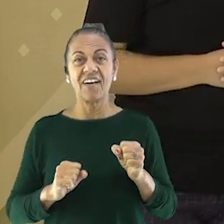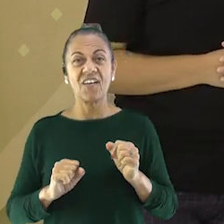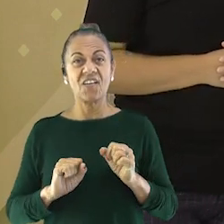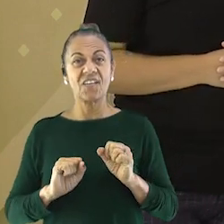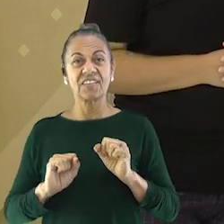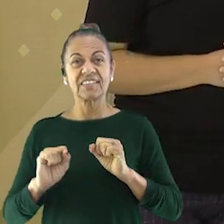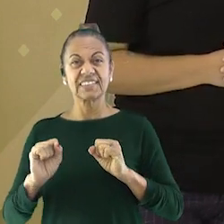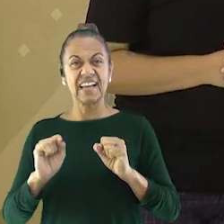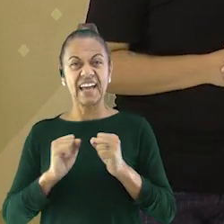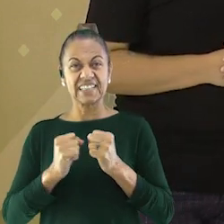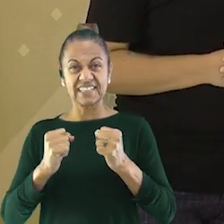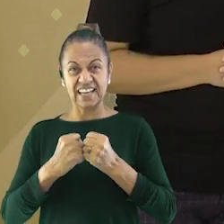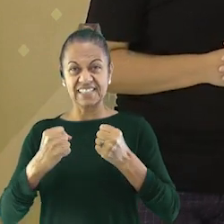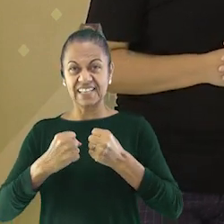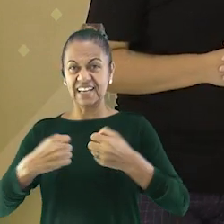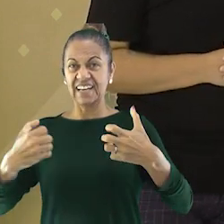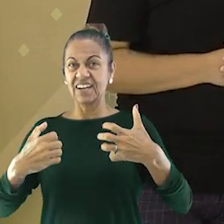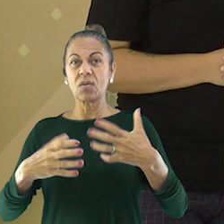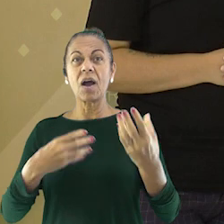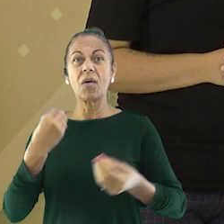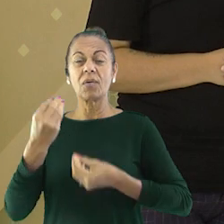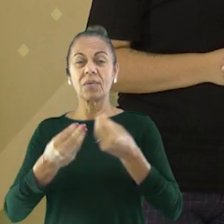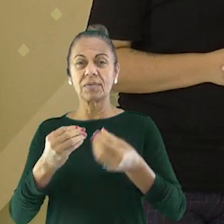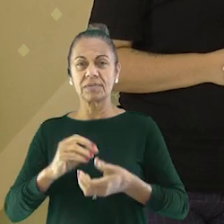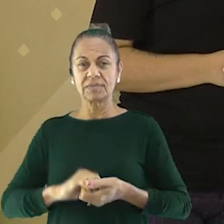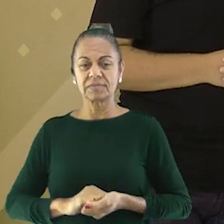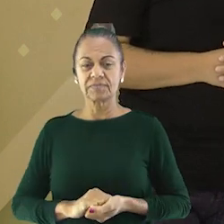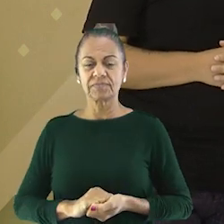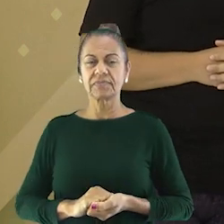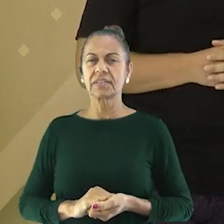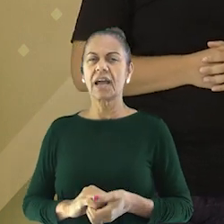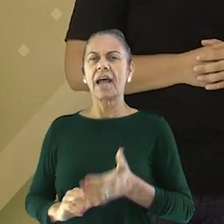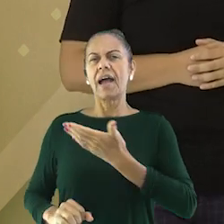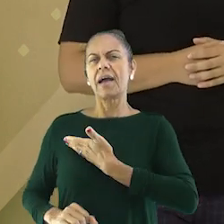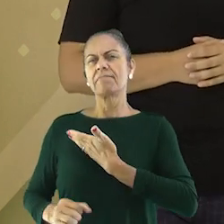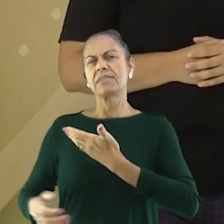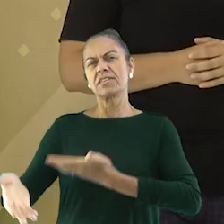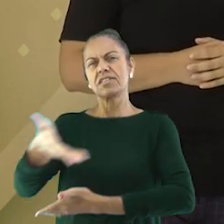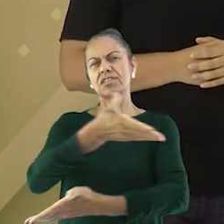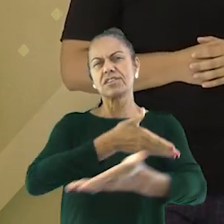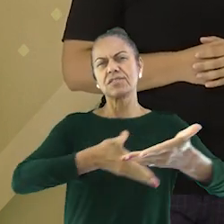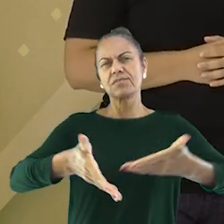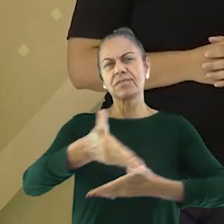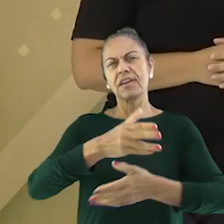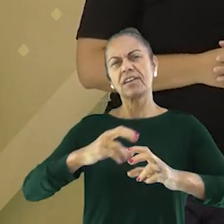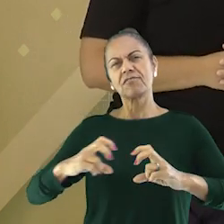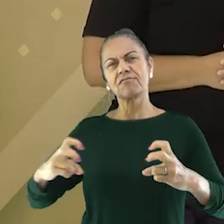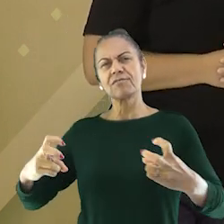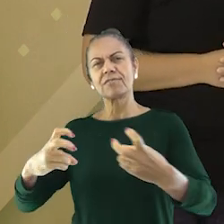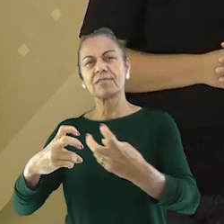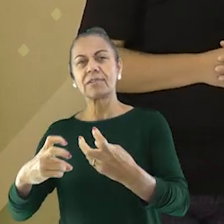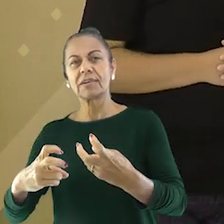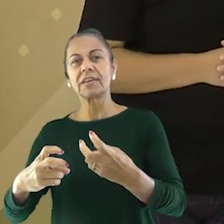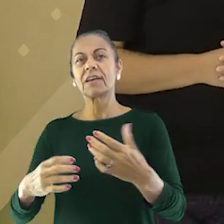o seguinte, reúnam um grupo de amigos e coloquem em prática as formas comparativas da língua inglesa que vimos hoje.